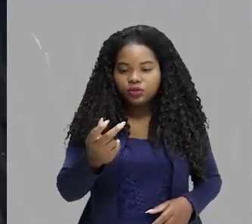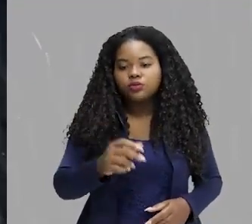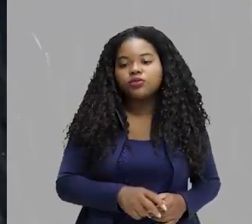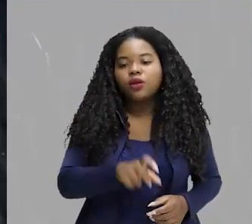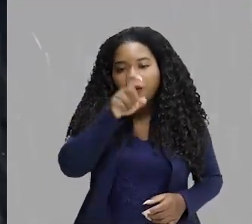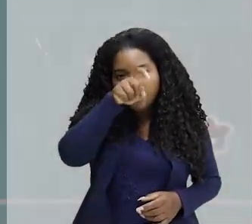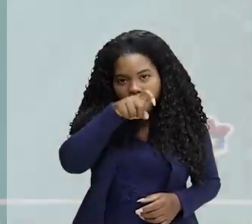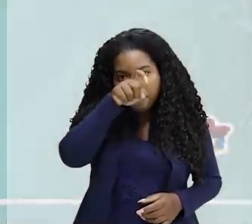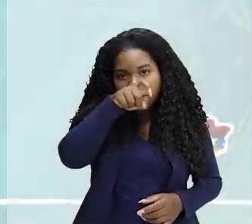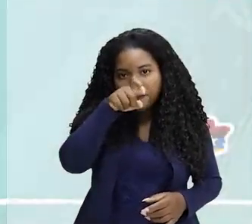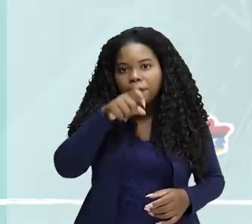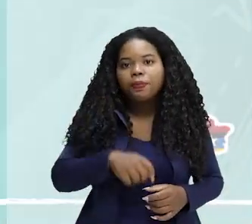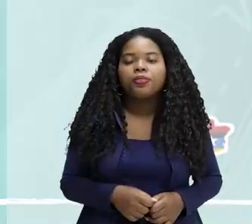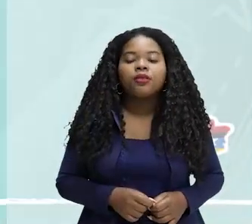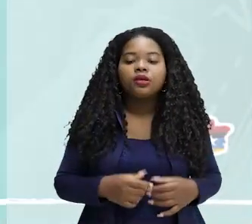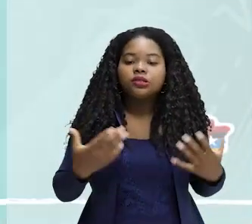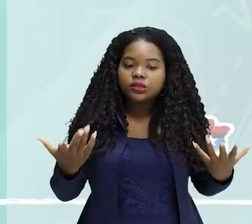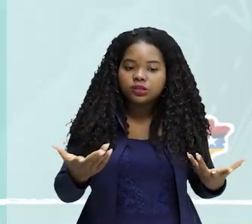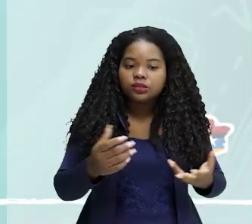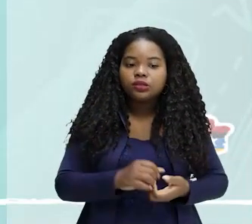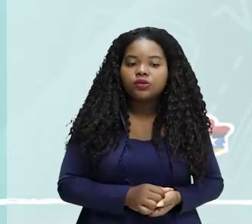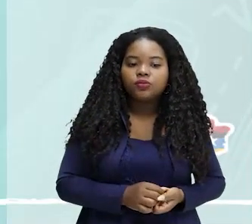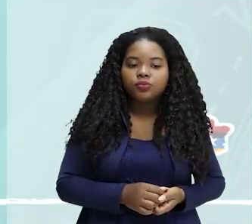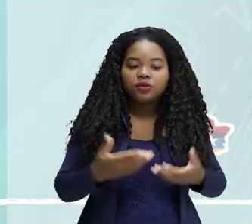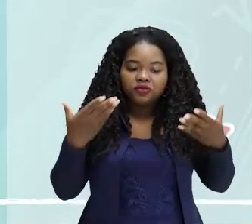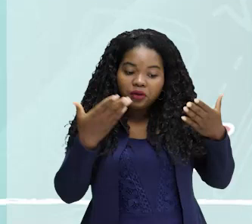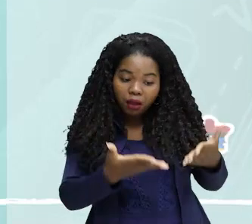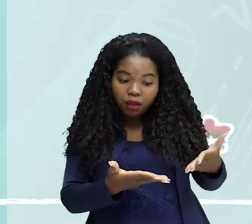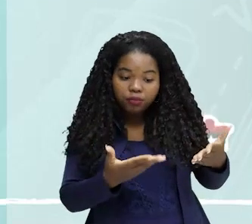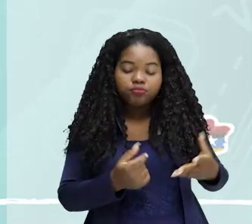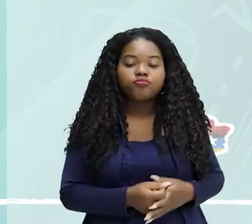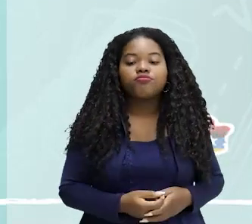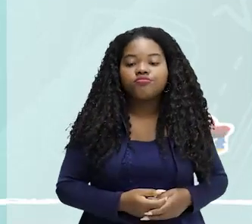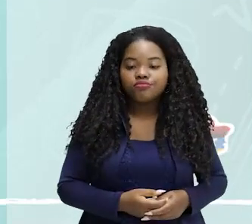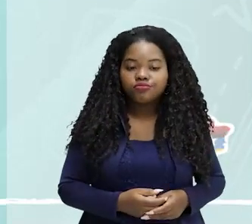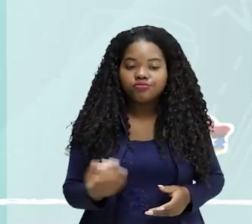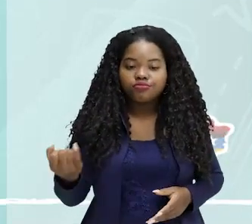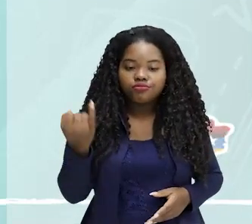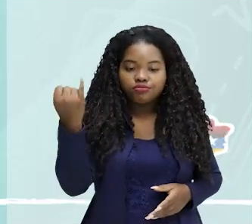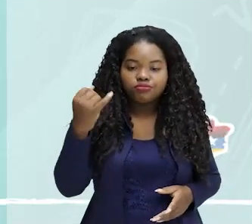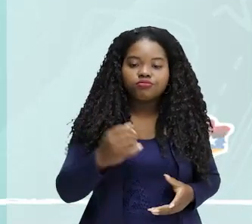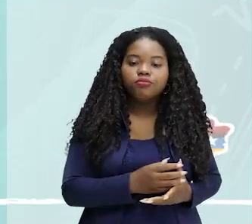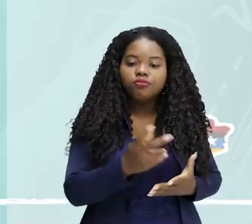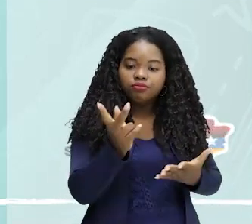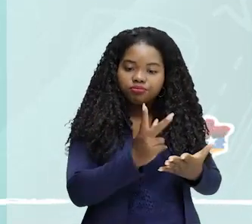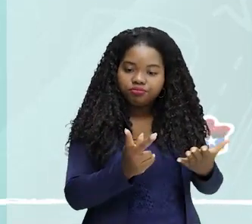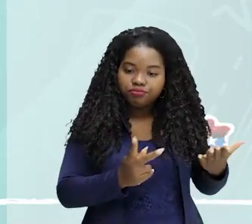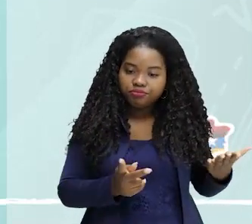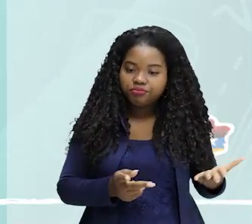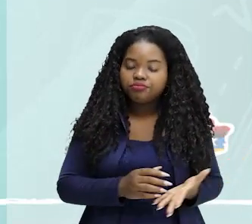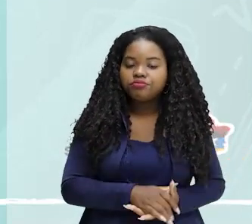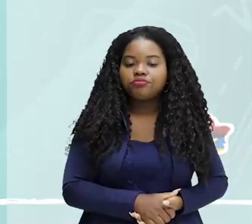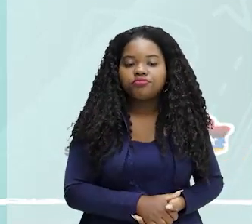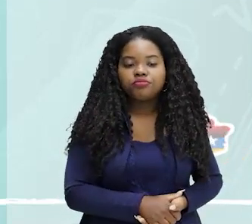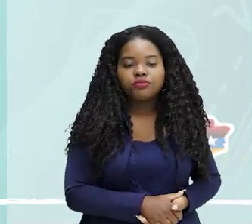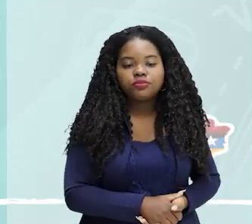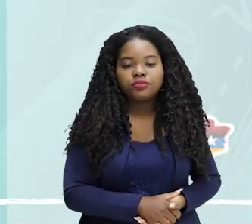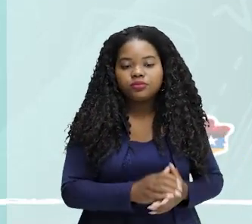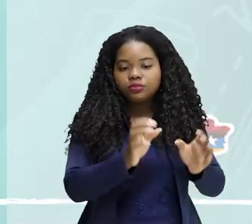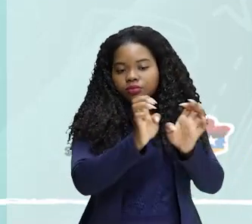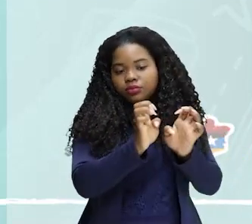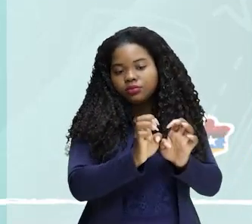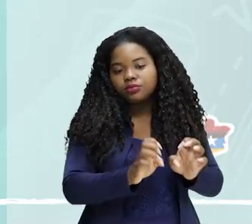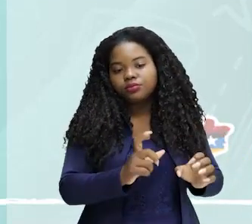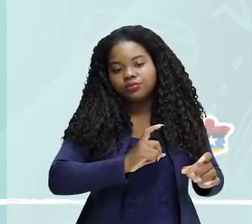repetição de um termo justamente para você dar ênfase ou para focar e dar uma importância maior a um determinado vocábulo que para aquela construção